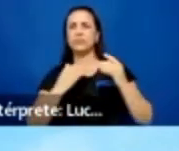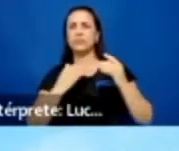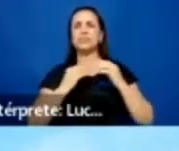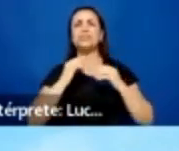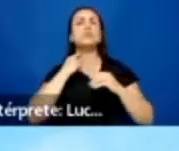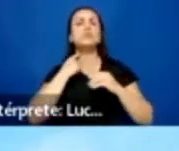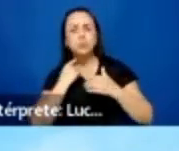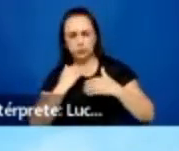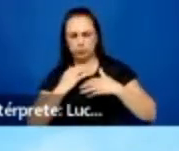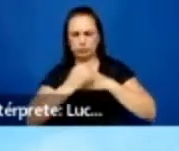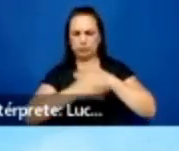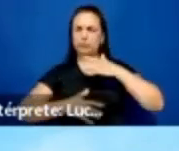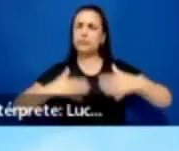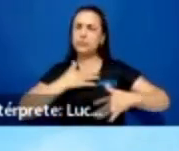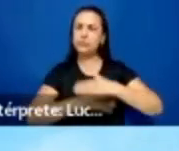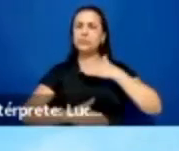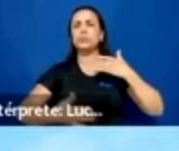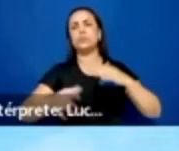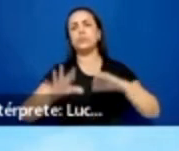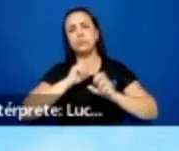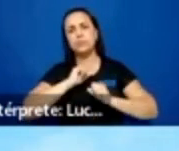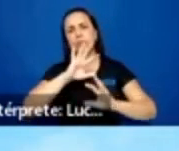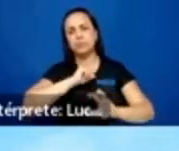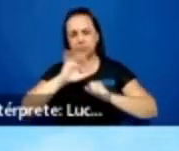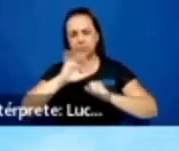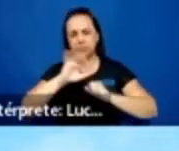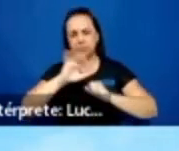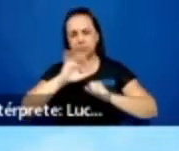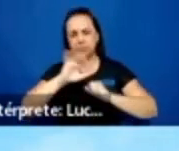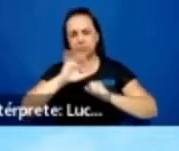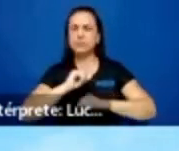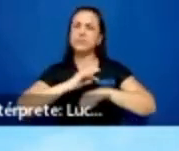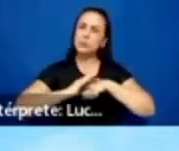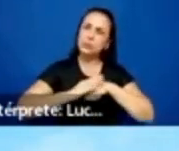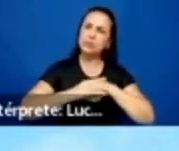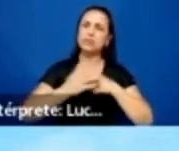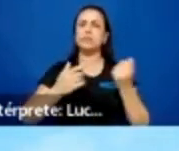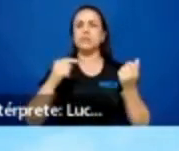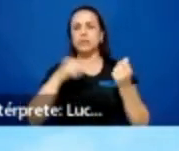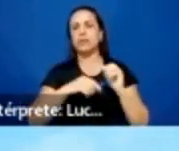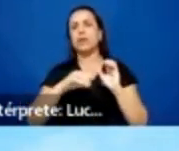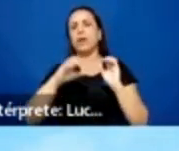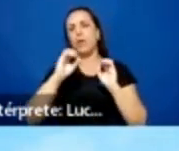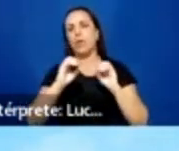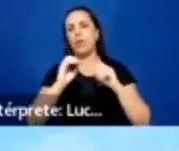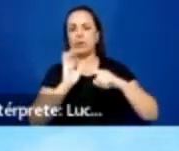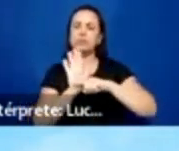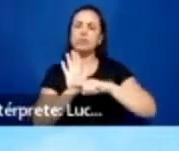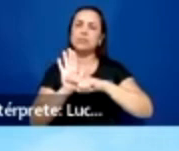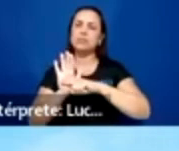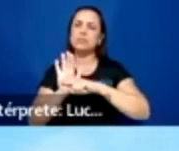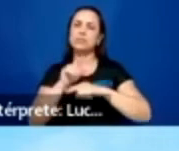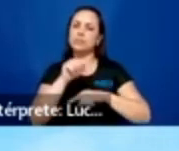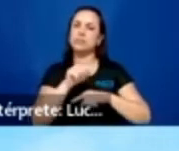alimentos antioxidantes. Porque, para vocês terem uma ideia, esse oxidante, ele é